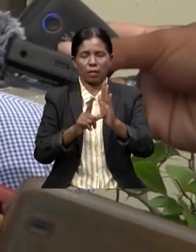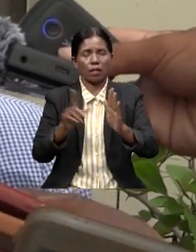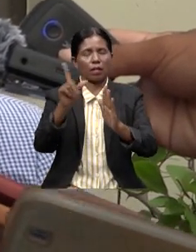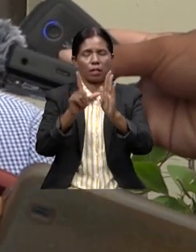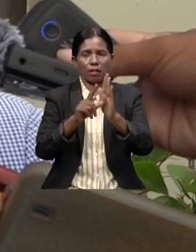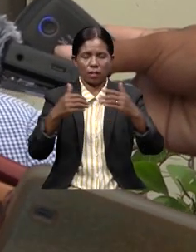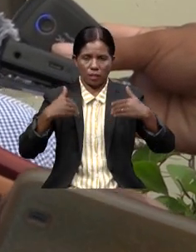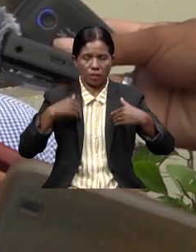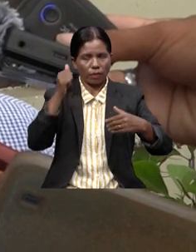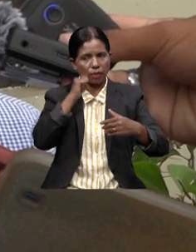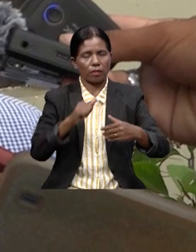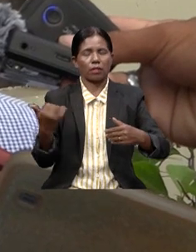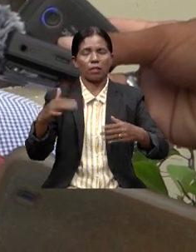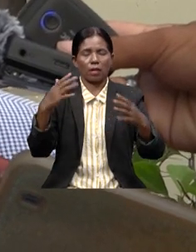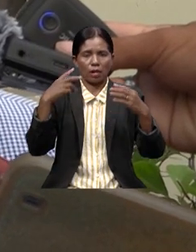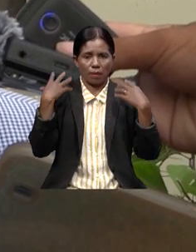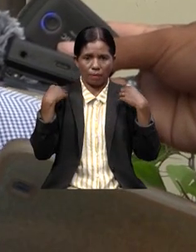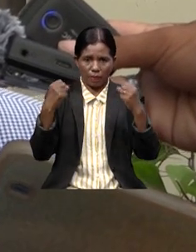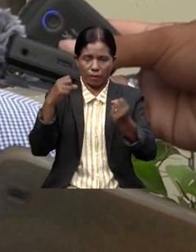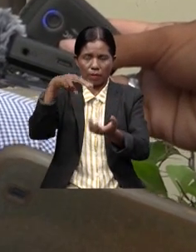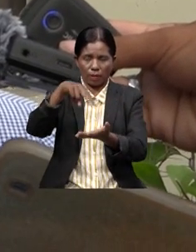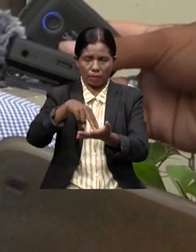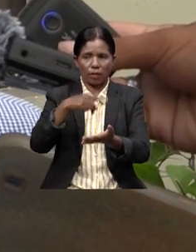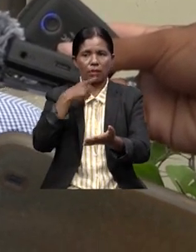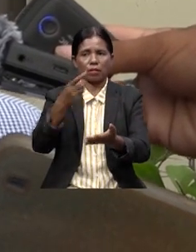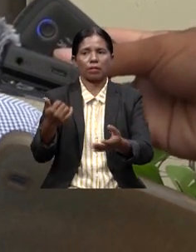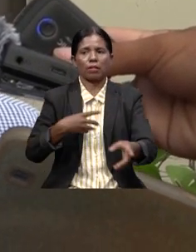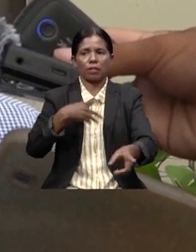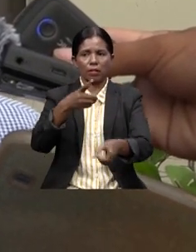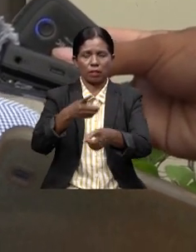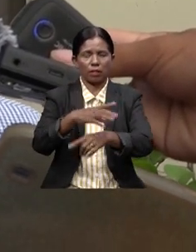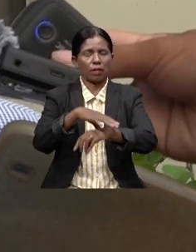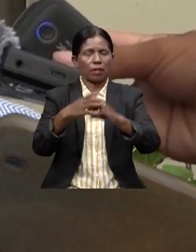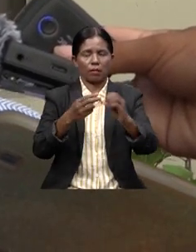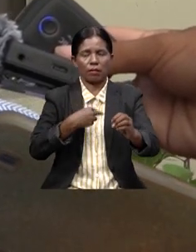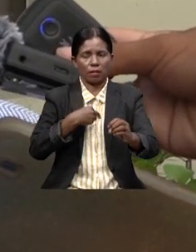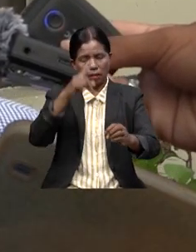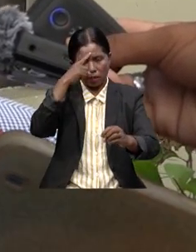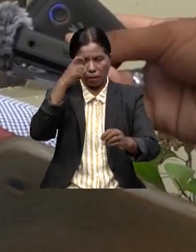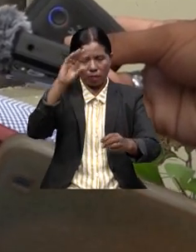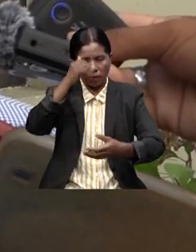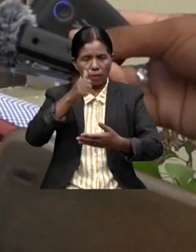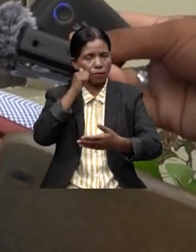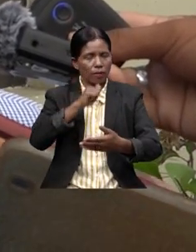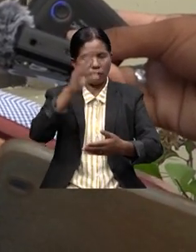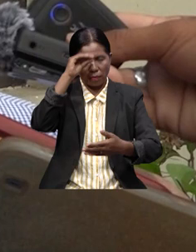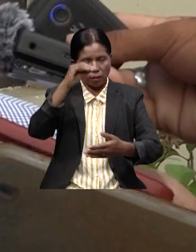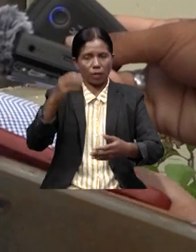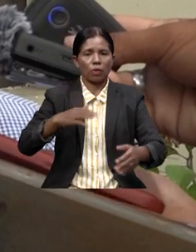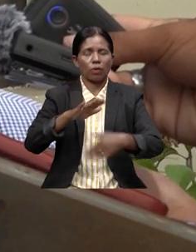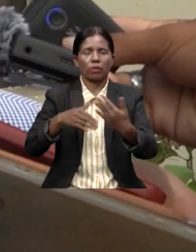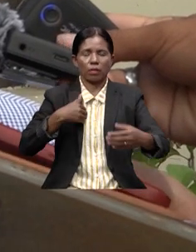ona, feto sira tem que brane hamrik, ode bele requer sira ni direito at sain naim barai, tamba oana tu feto kamane sira hutih direito